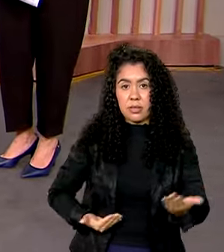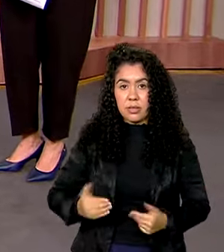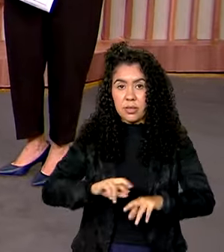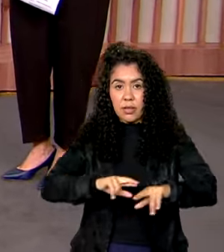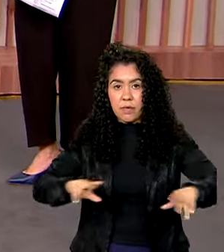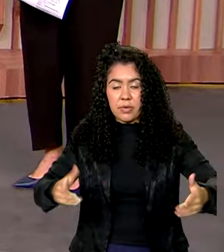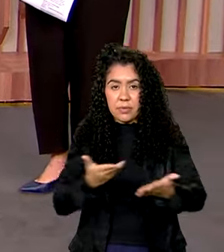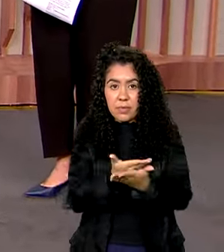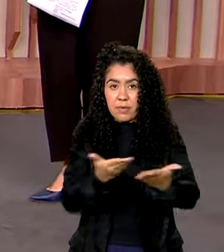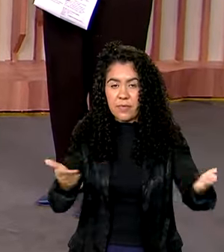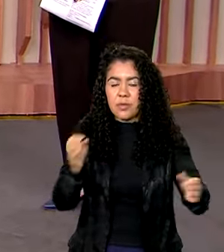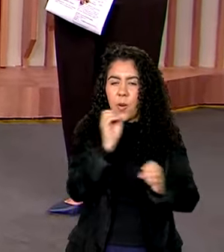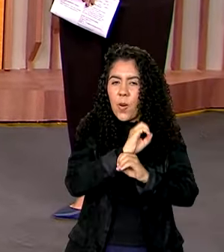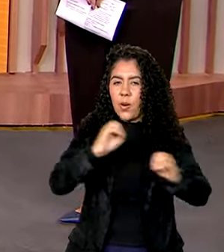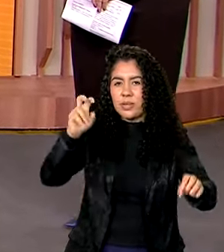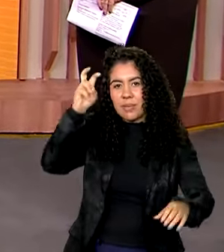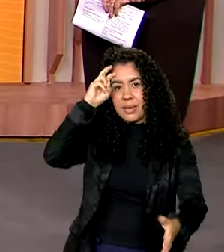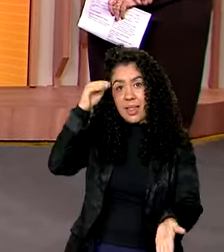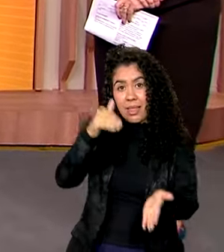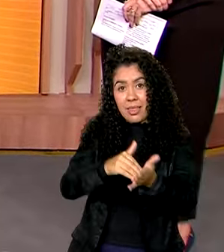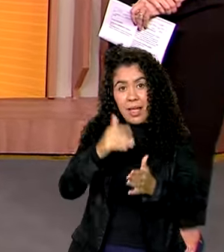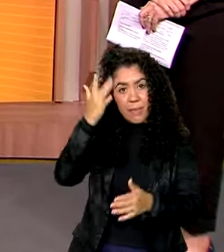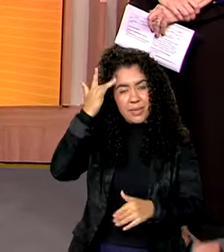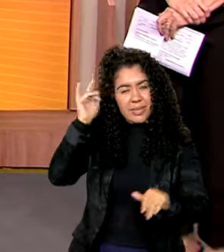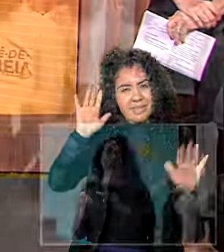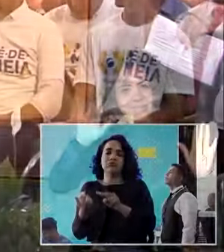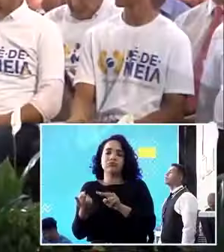Uma ótima quinta-feira e até amanhã. Tchau.